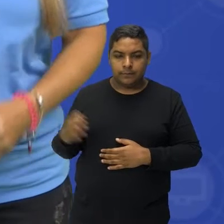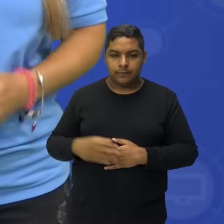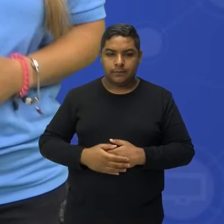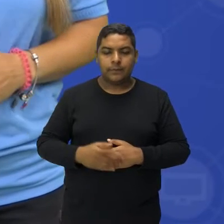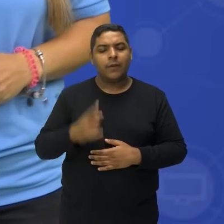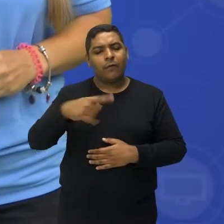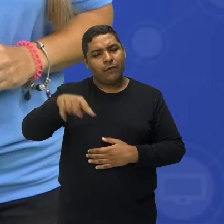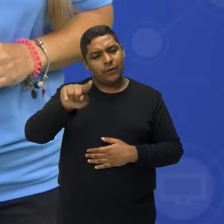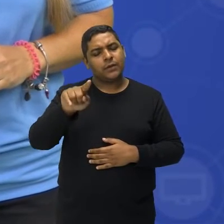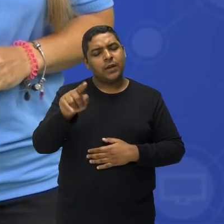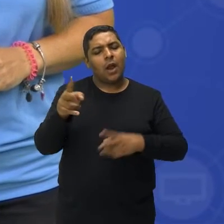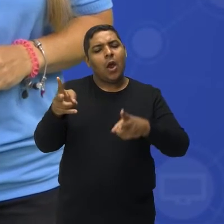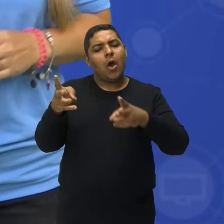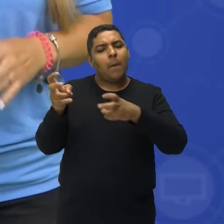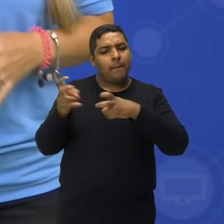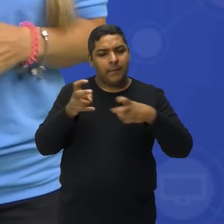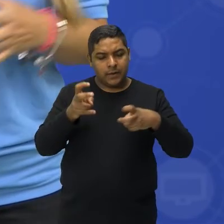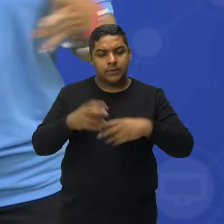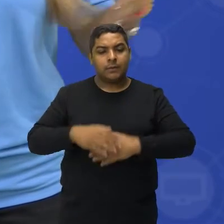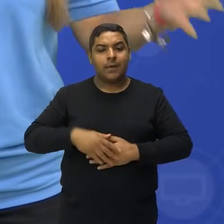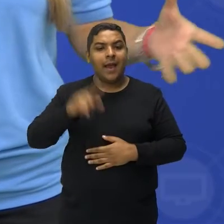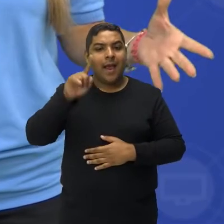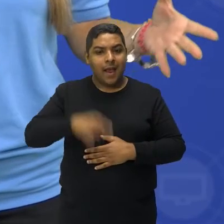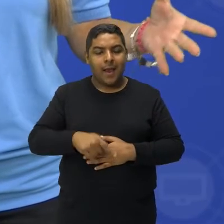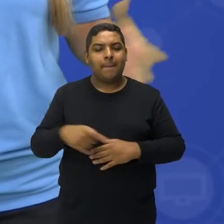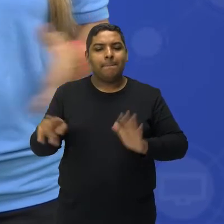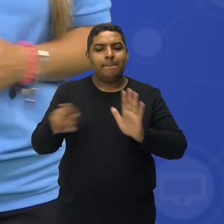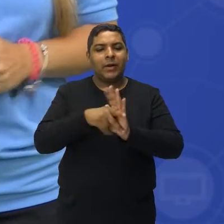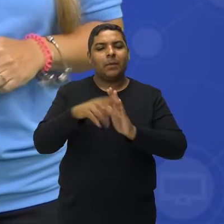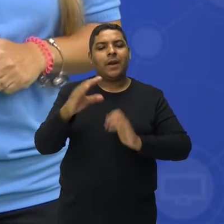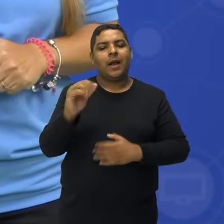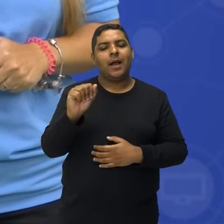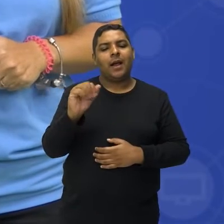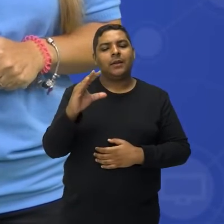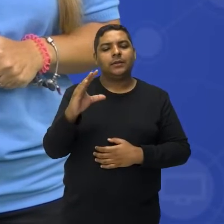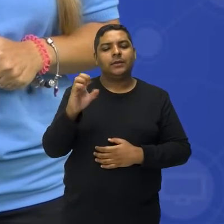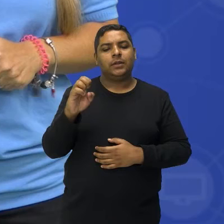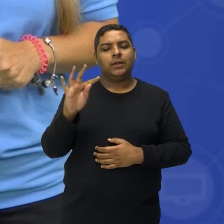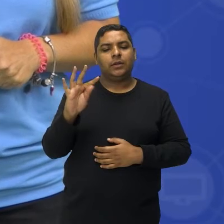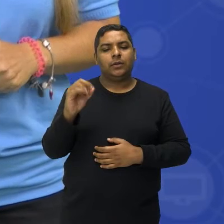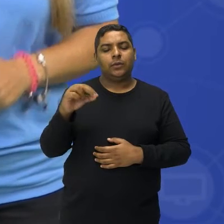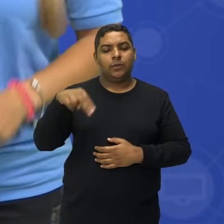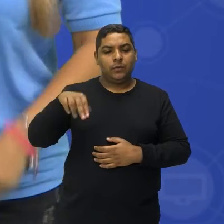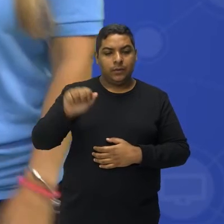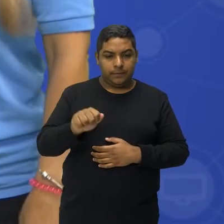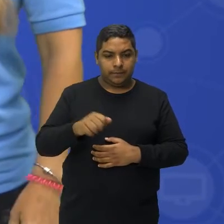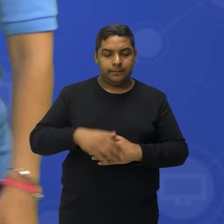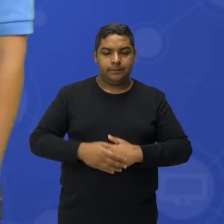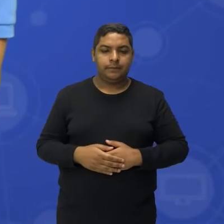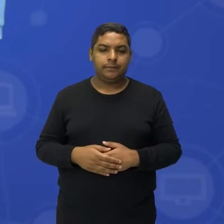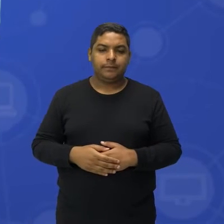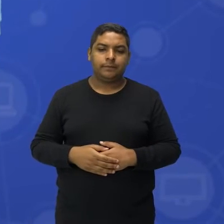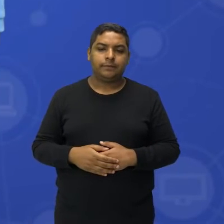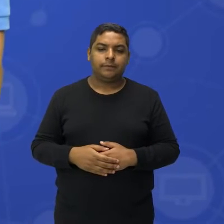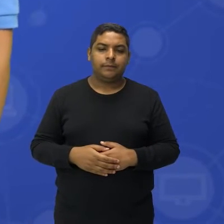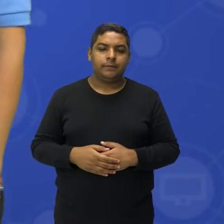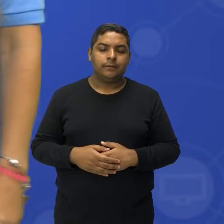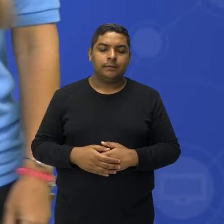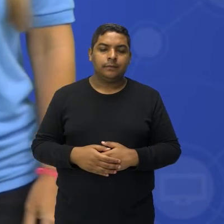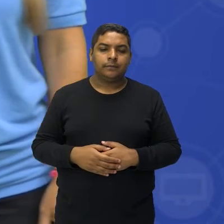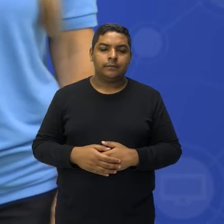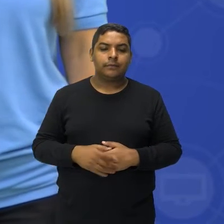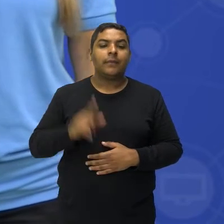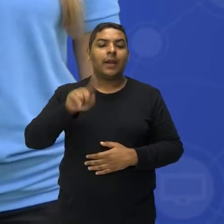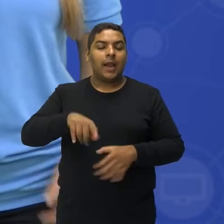está vendo aqui, que é a própria acetona, né? Como eu havia comentado com vocês, né? Então, a acetona